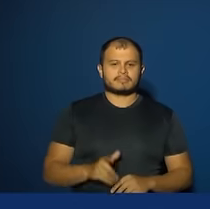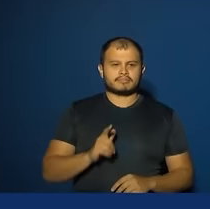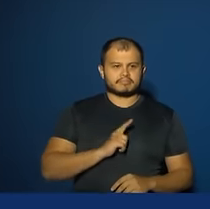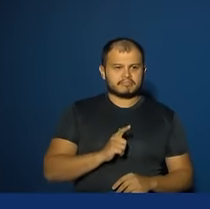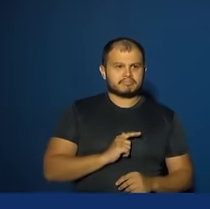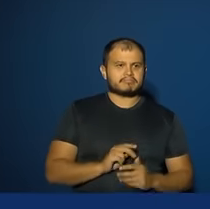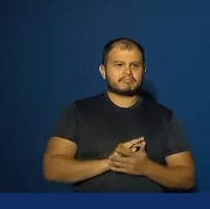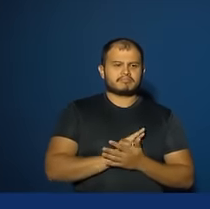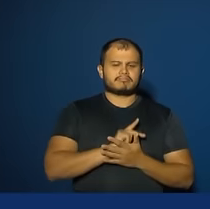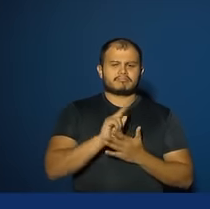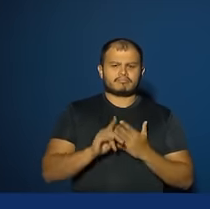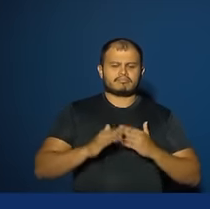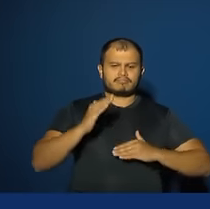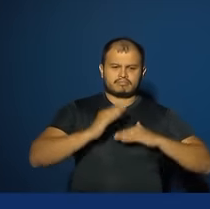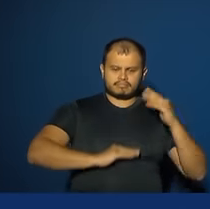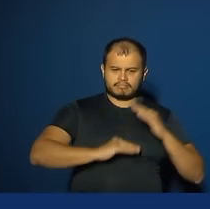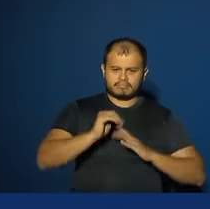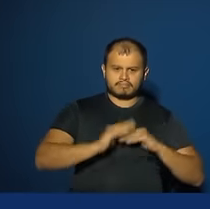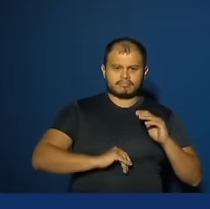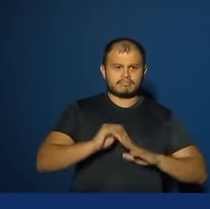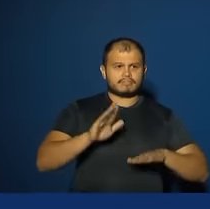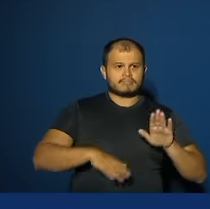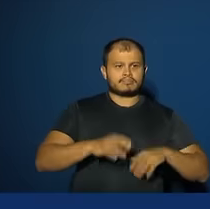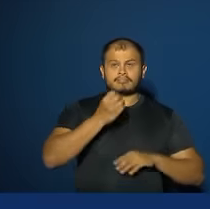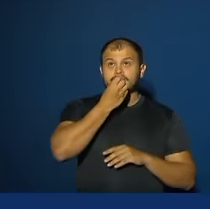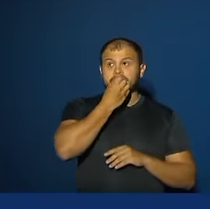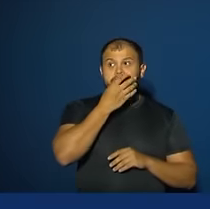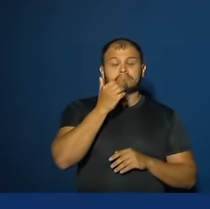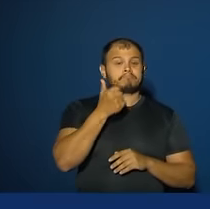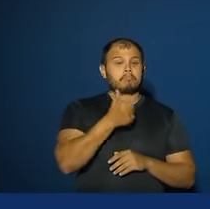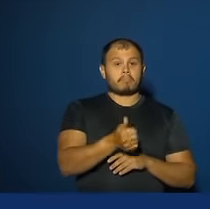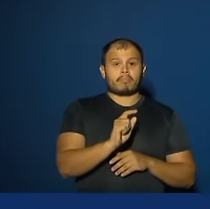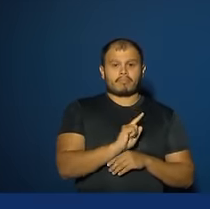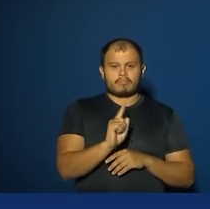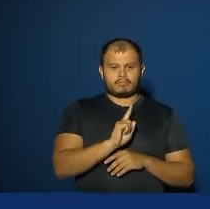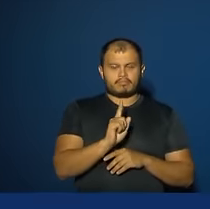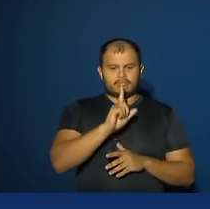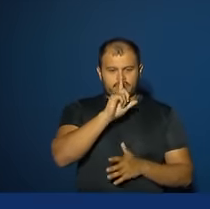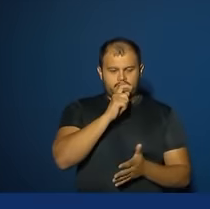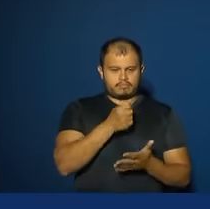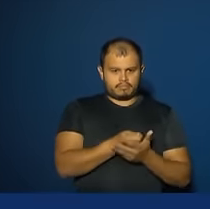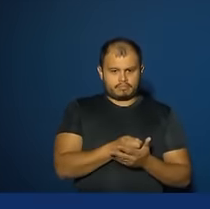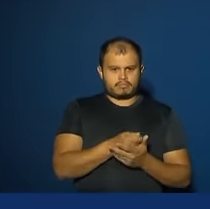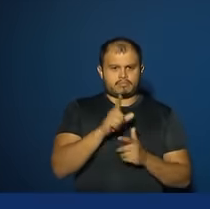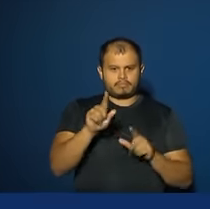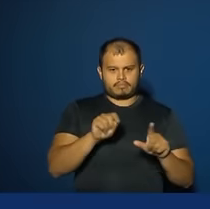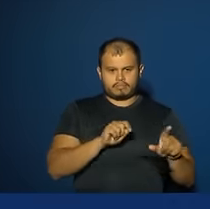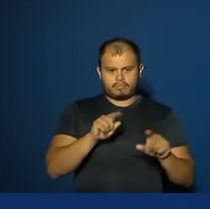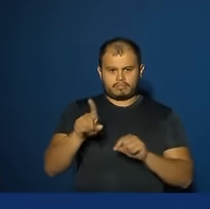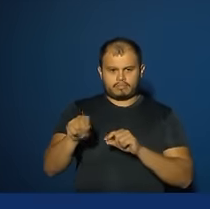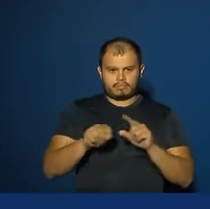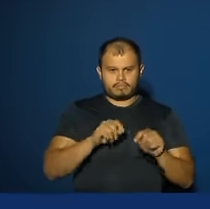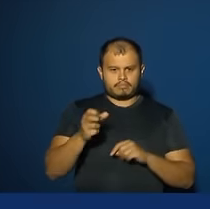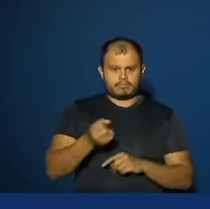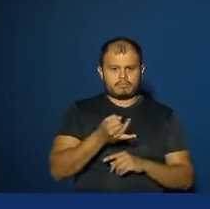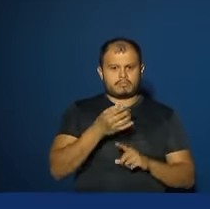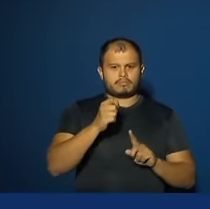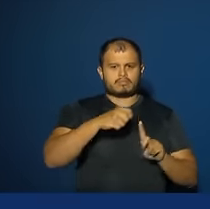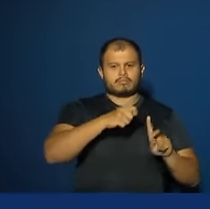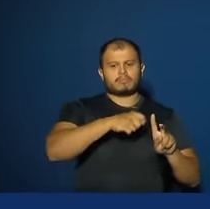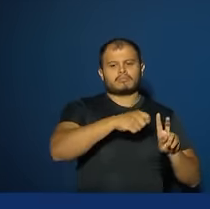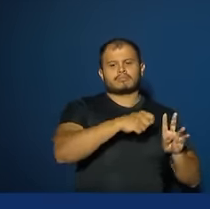que são medidas talvez não tão bem escolhidas quanto essa, o core PCE dos últimos